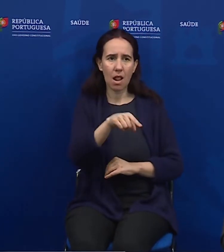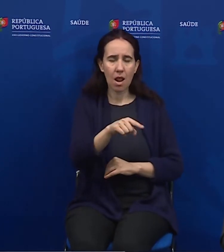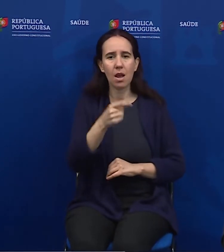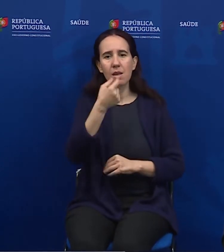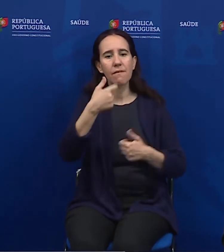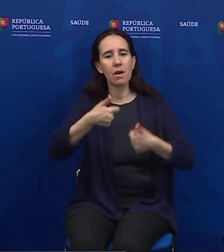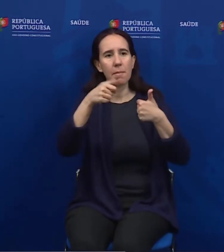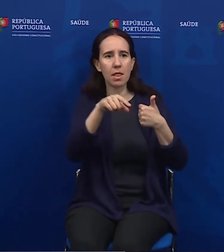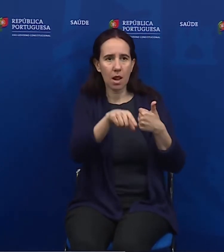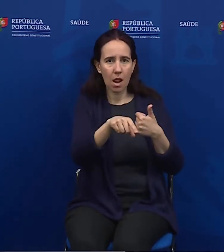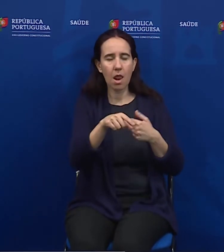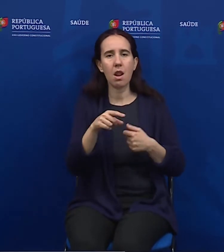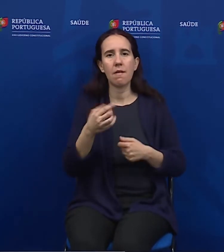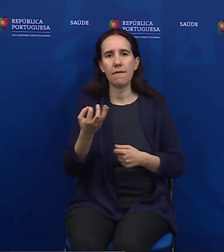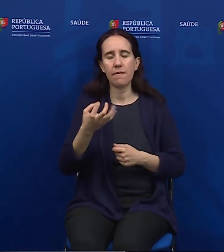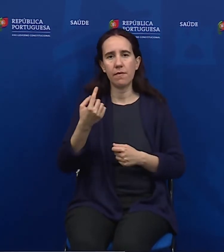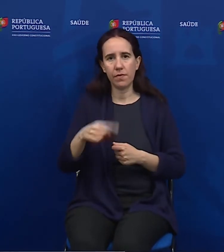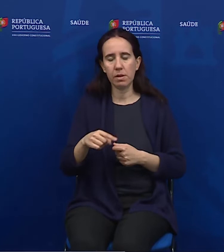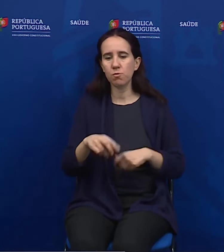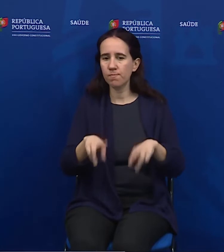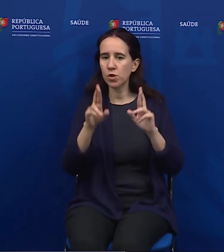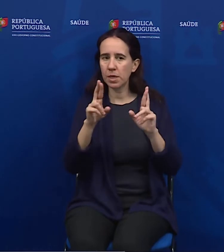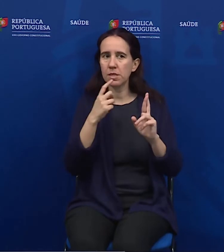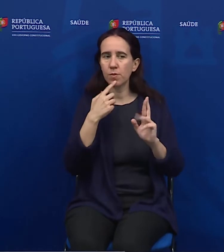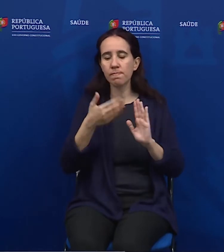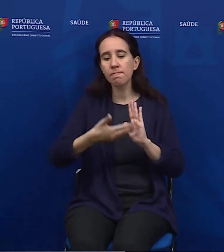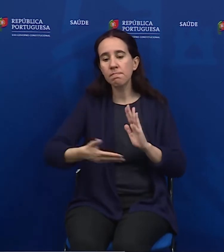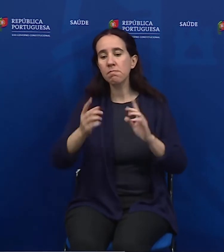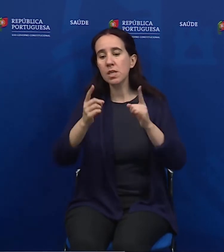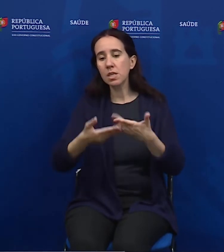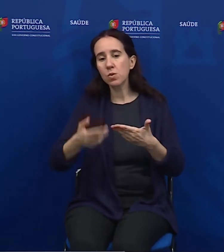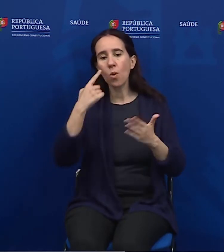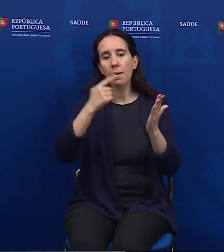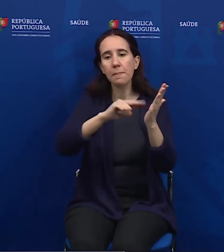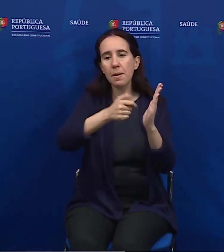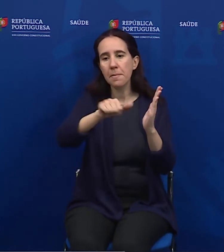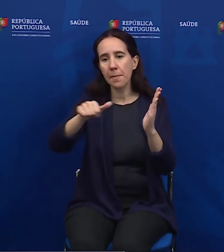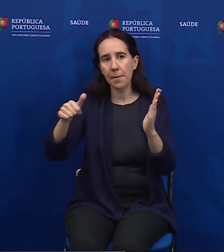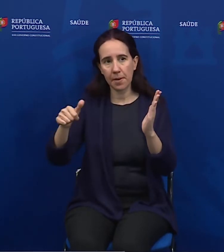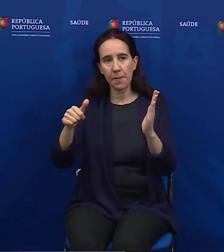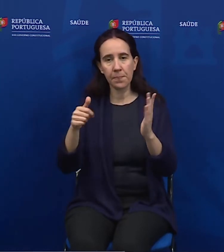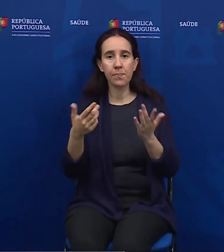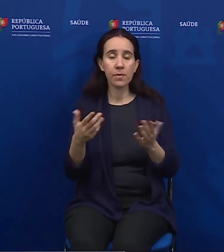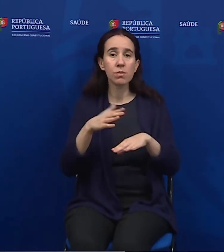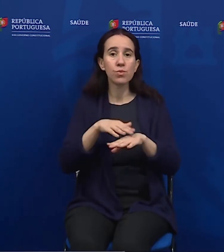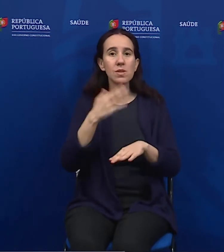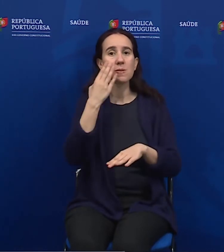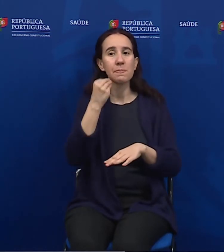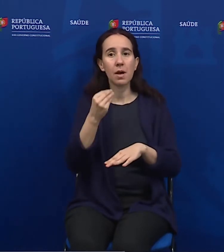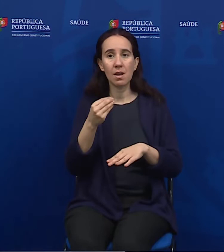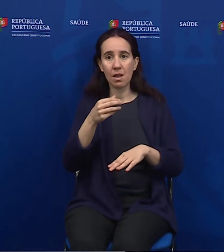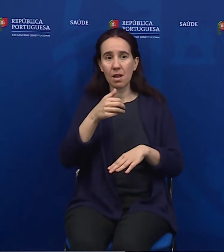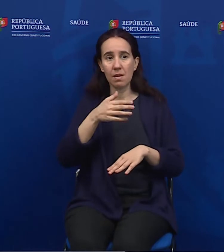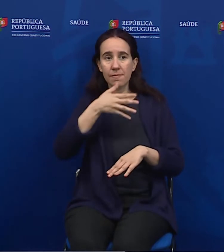Infarmed. Temos, de facto, uma grande esperança no início dos ensaios clínicos. E por isso creio que as